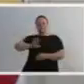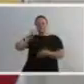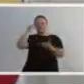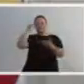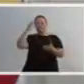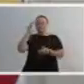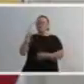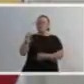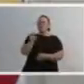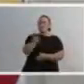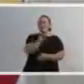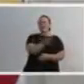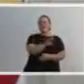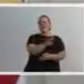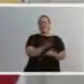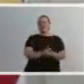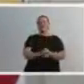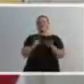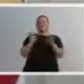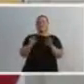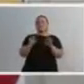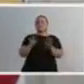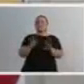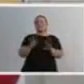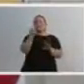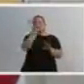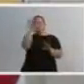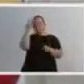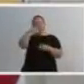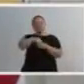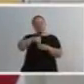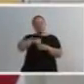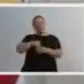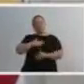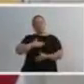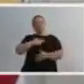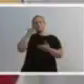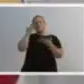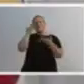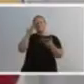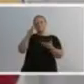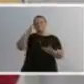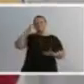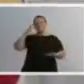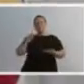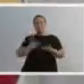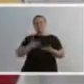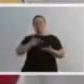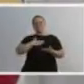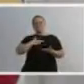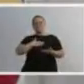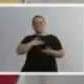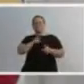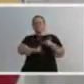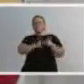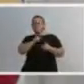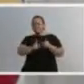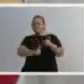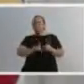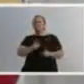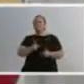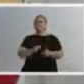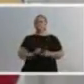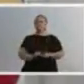trezentos e quarenta e três votos em especial que acreditar no nosso nosso trabalho acreditam e quero